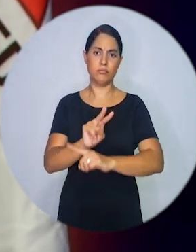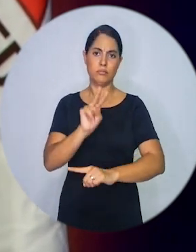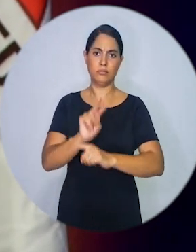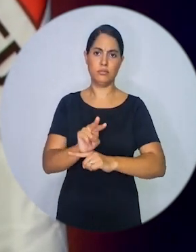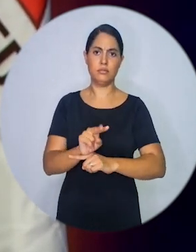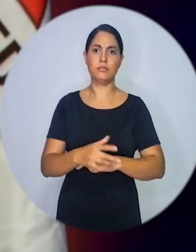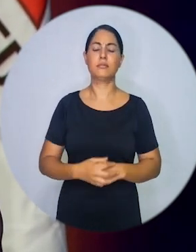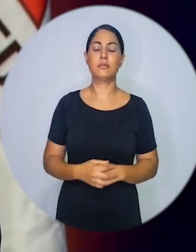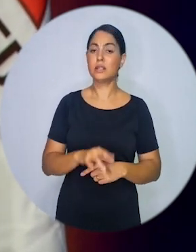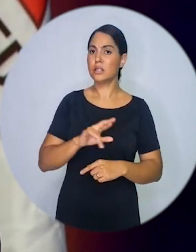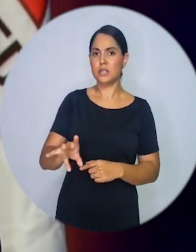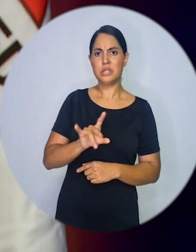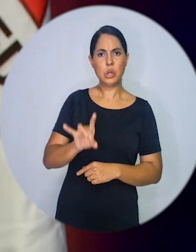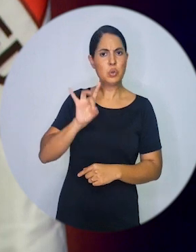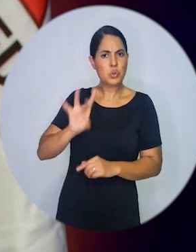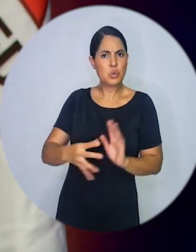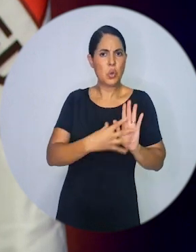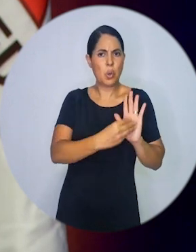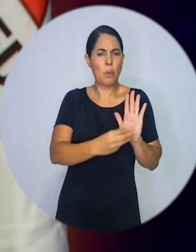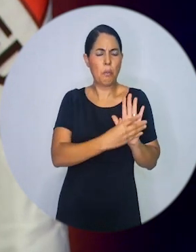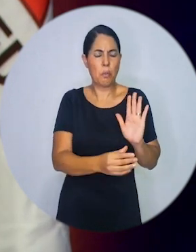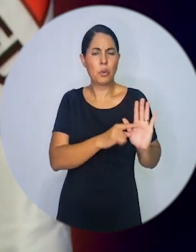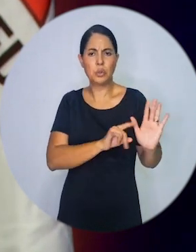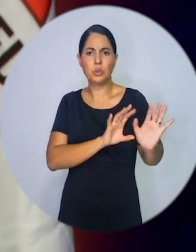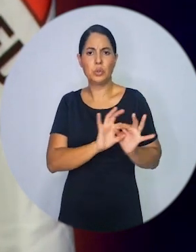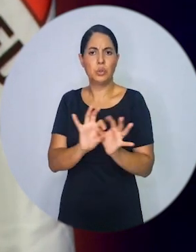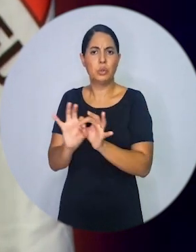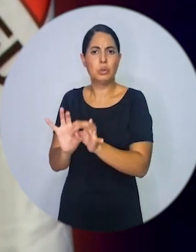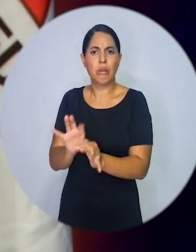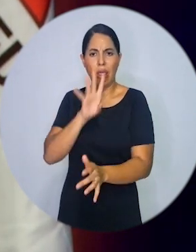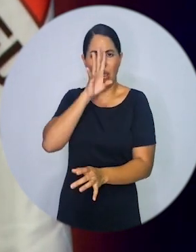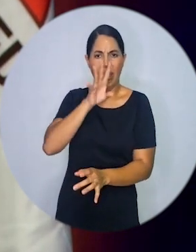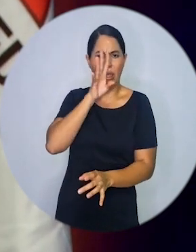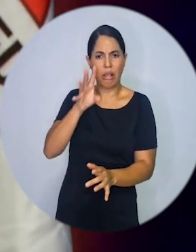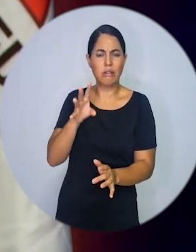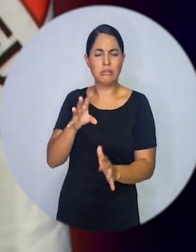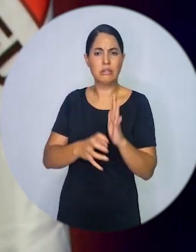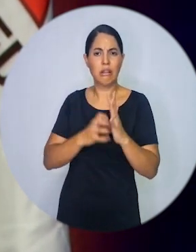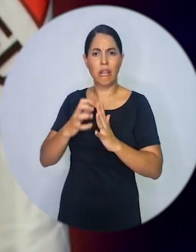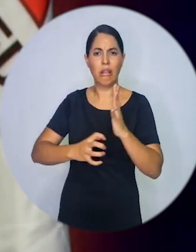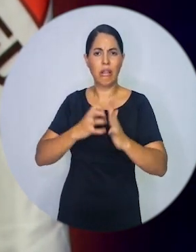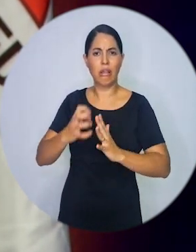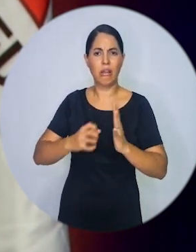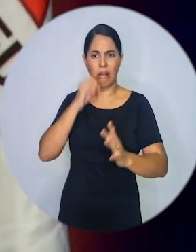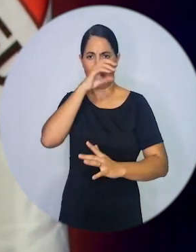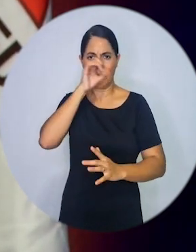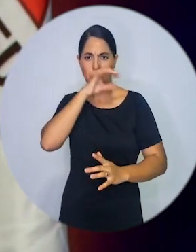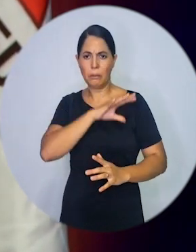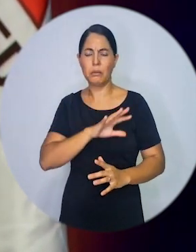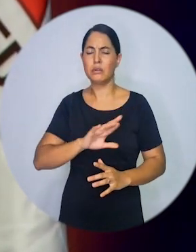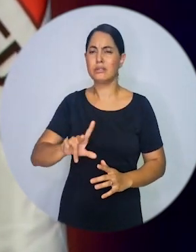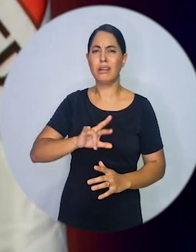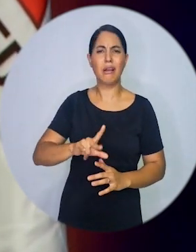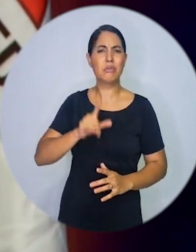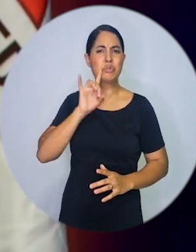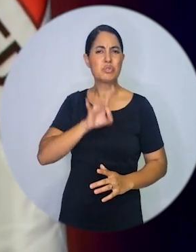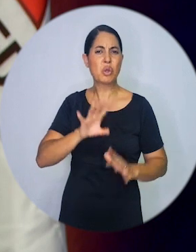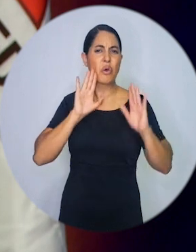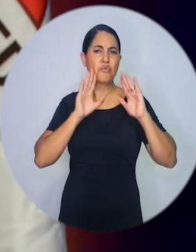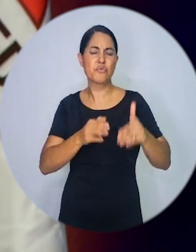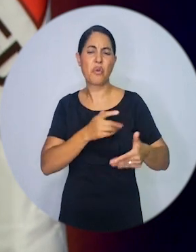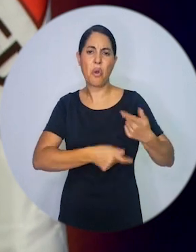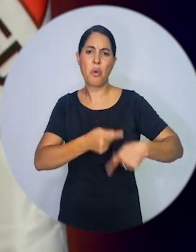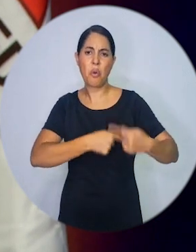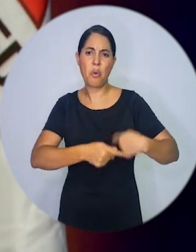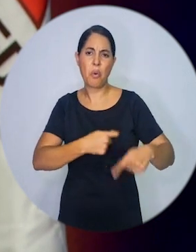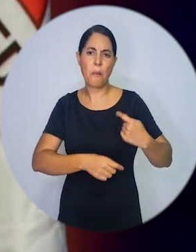e não gere um modelo de negócios predatório em que a extração abusiva de dados com um interesse